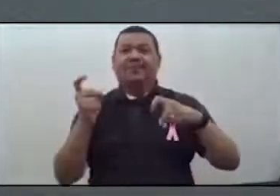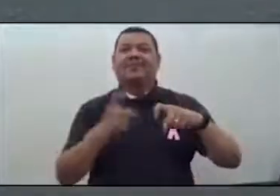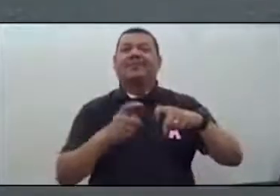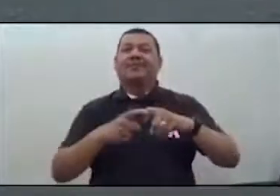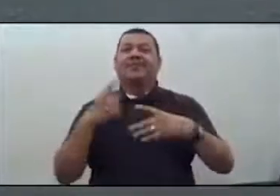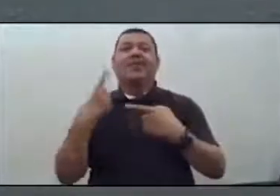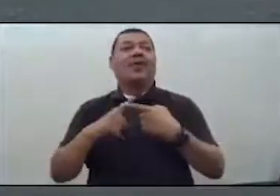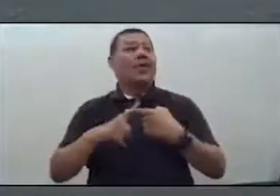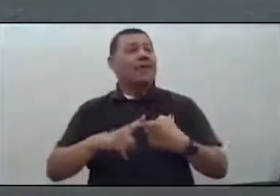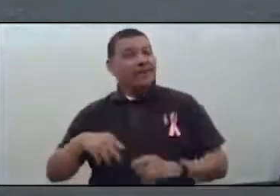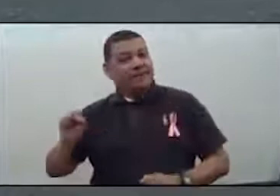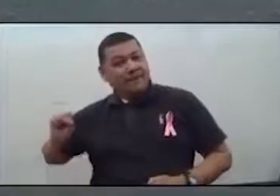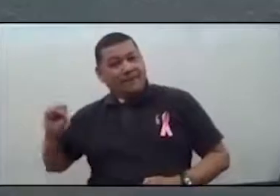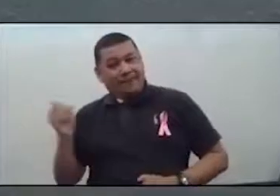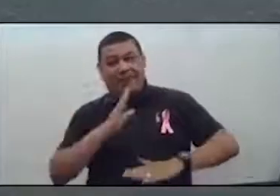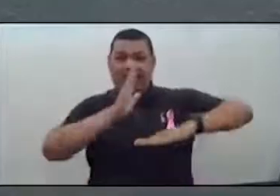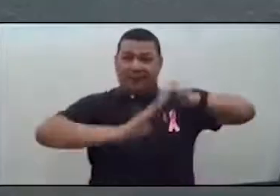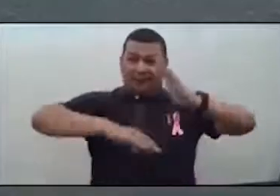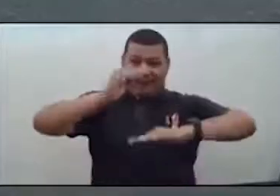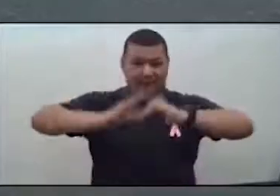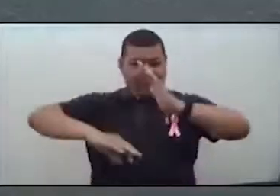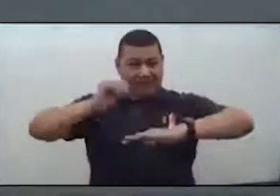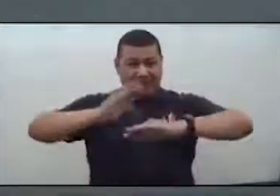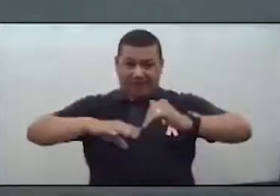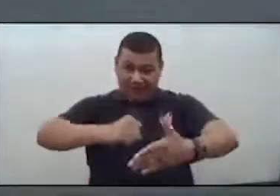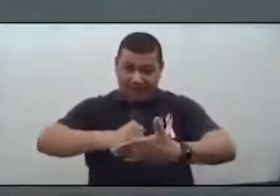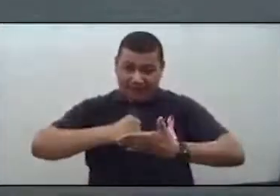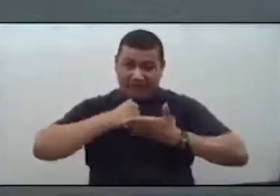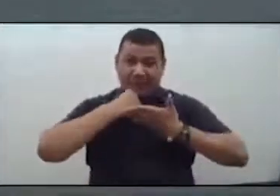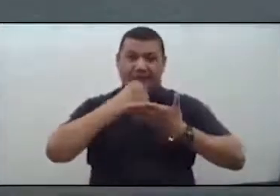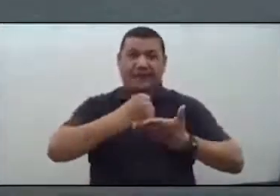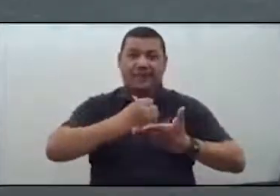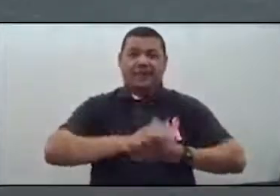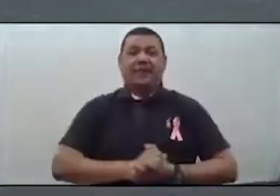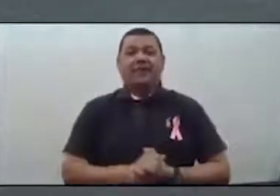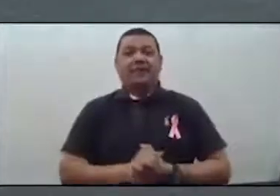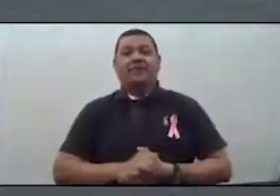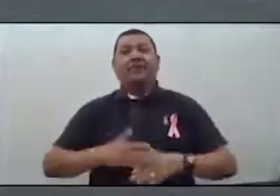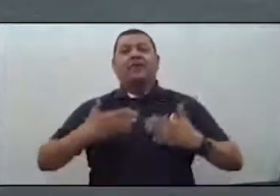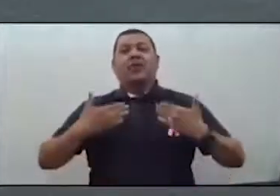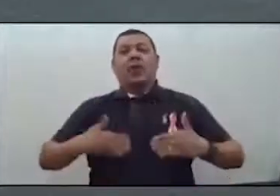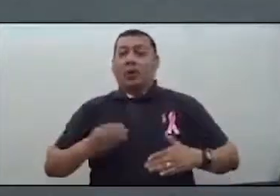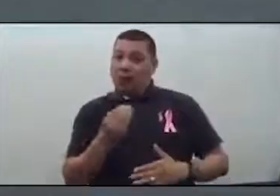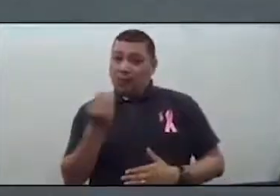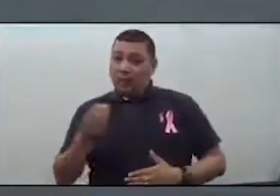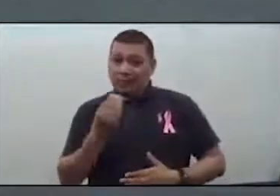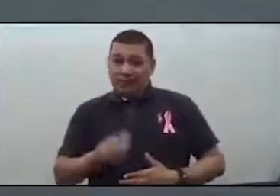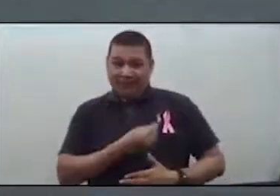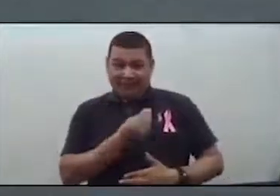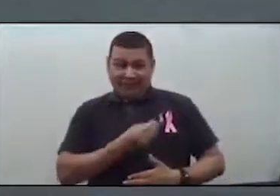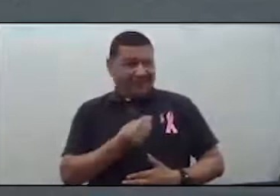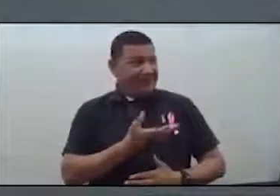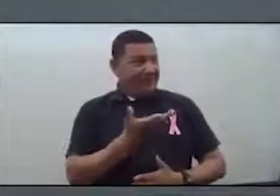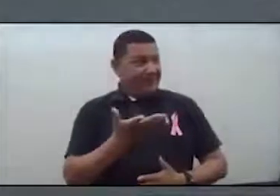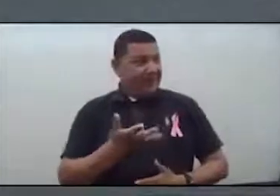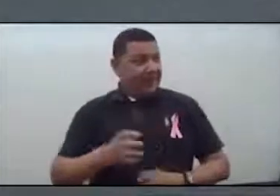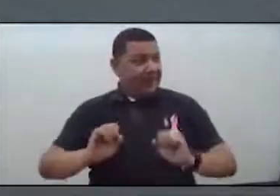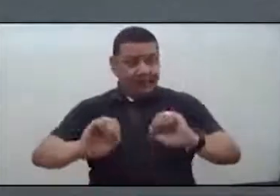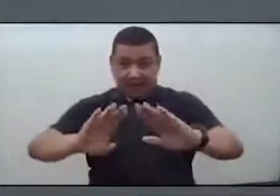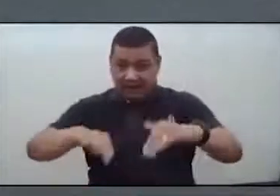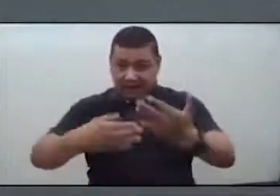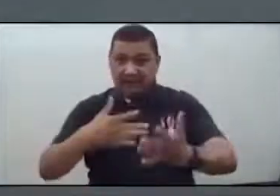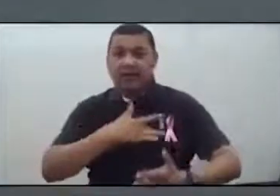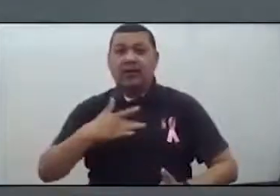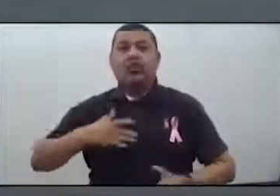essa nobre profissão que visa aí dar conforto e qualidade de vida, restabelecimento da saúde a toda a